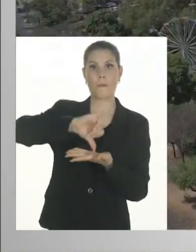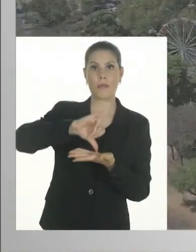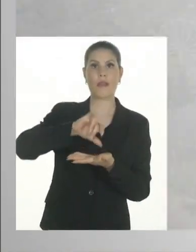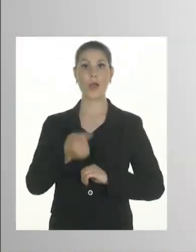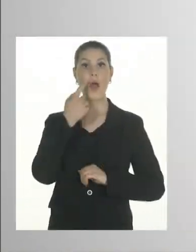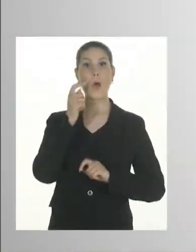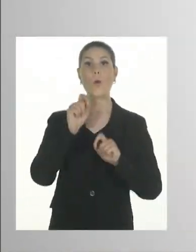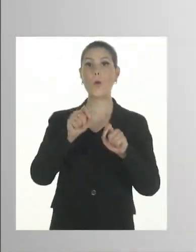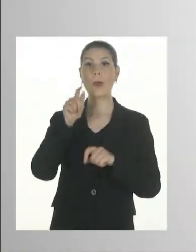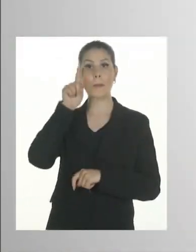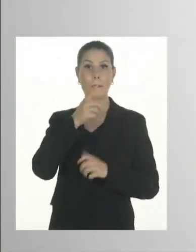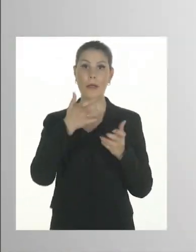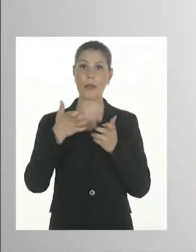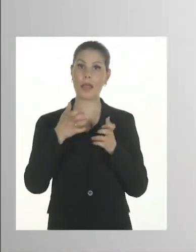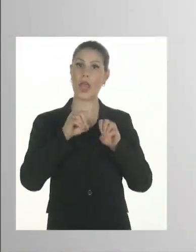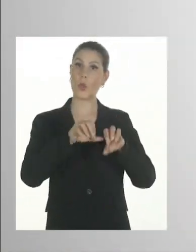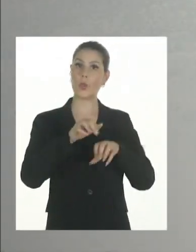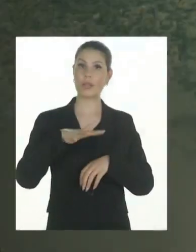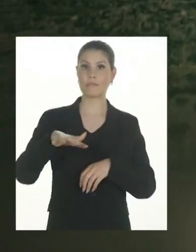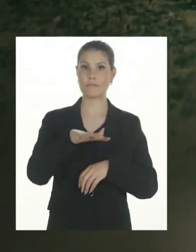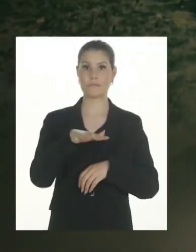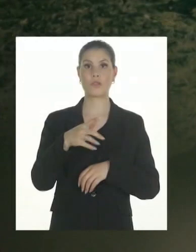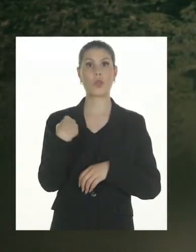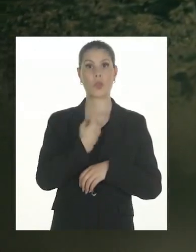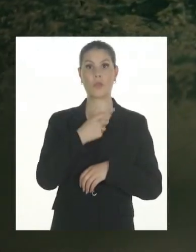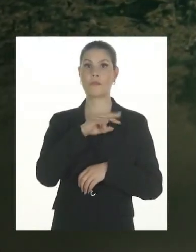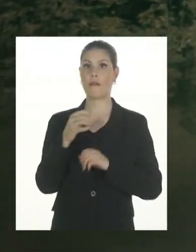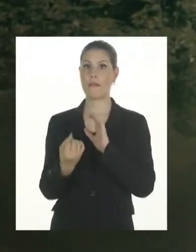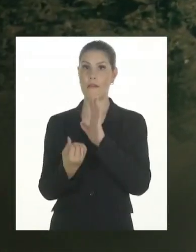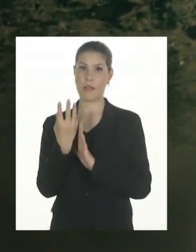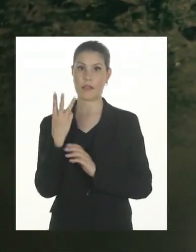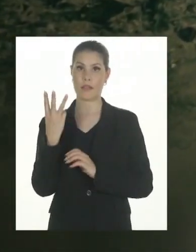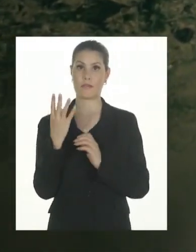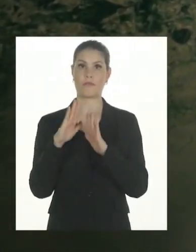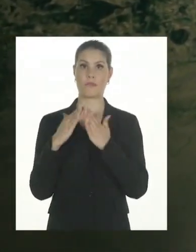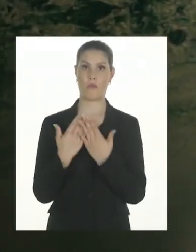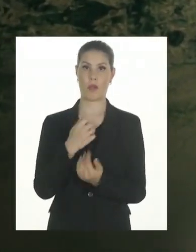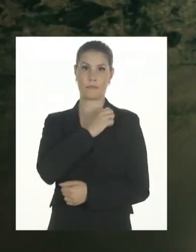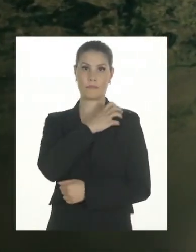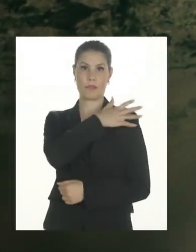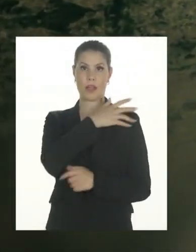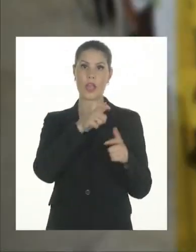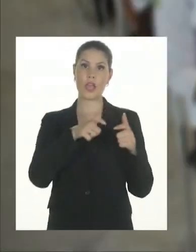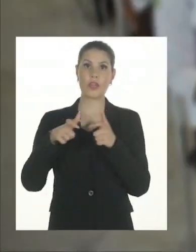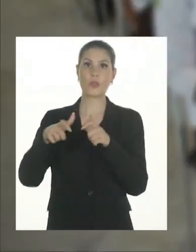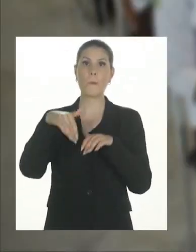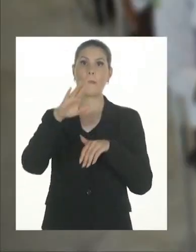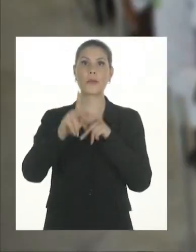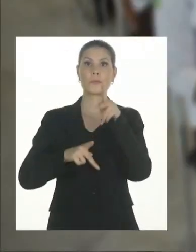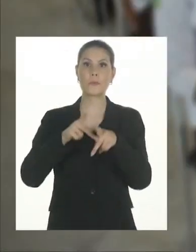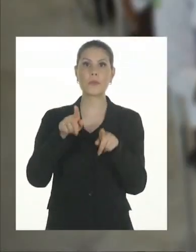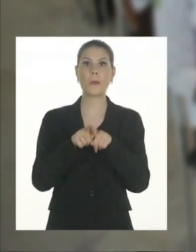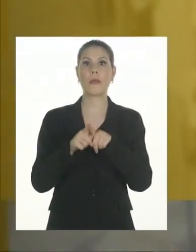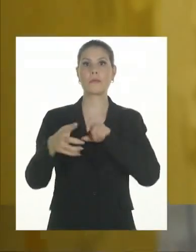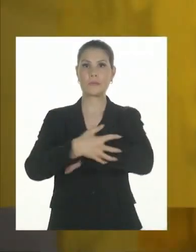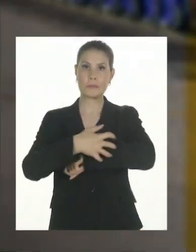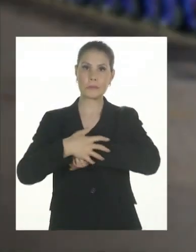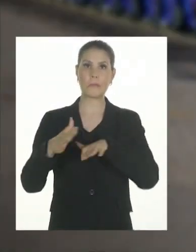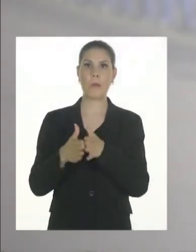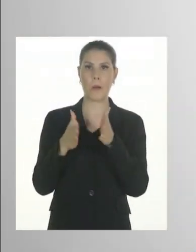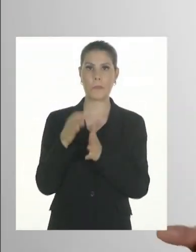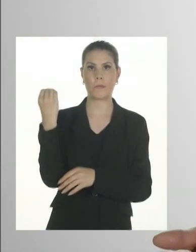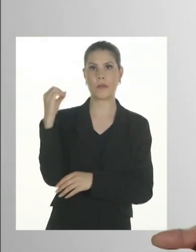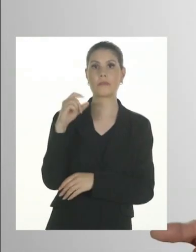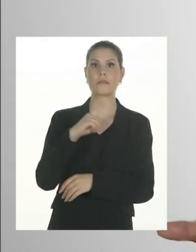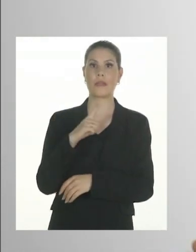nossa capital. Olha o que o Paim quer para a educação. Nós vamos criar 3 escolas cívico-militares nas regiões mais populosas e carentes de Porto